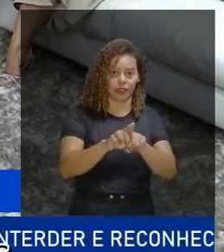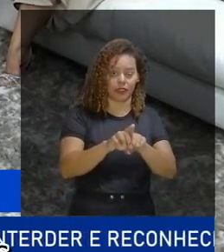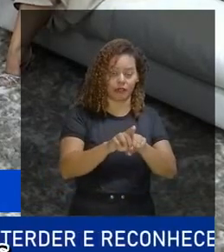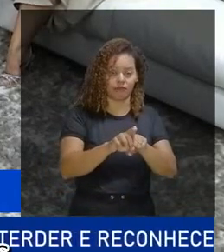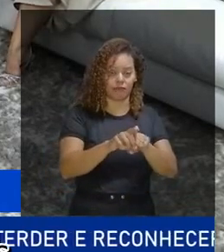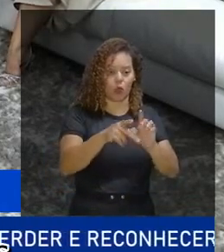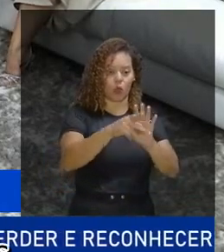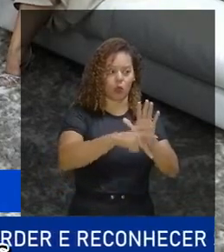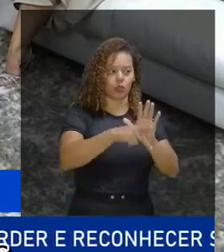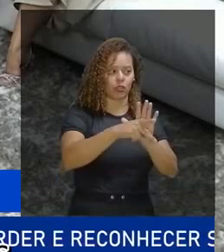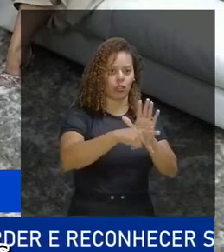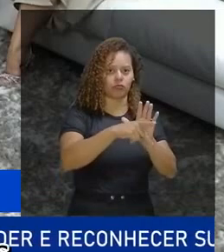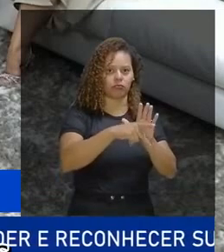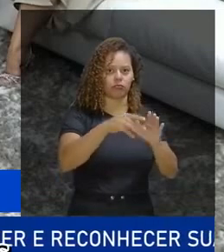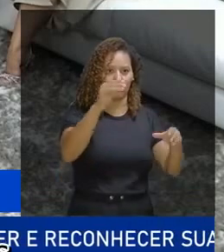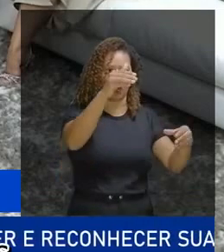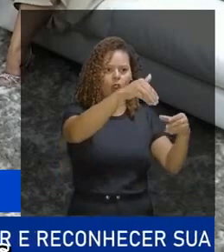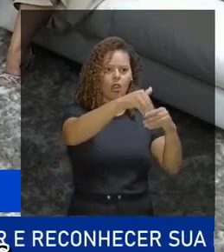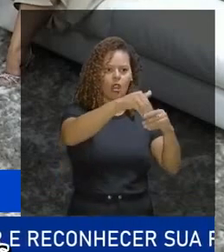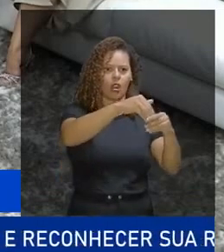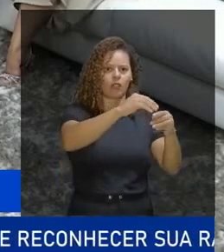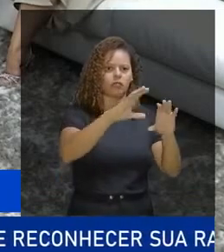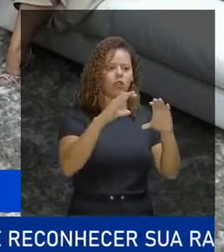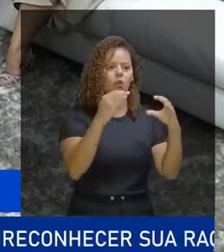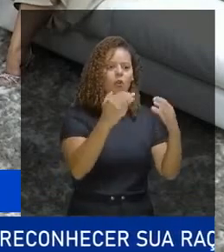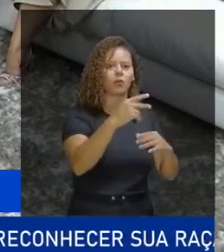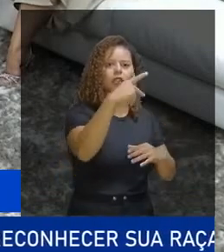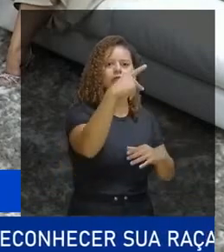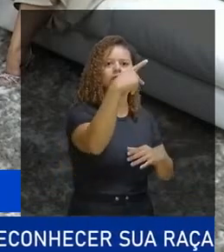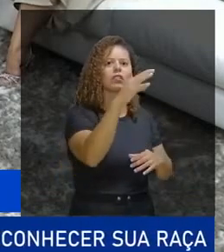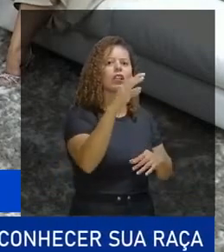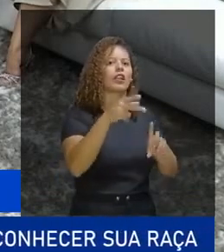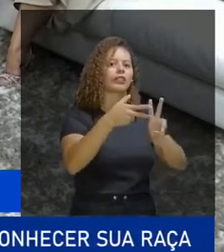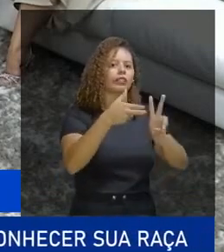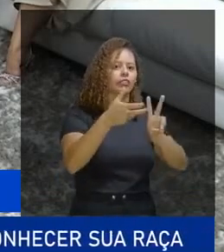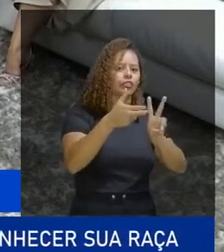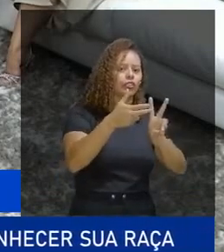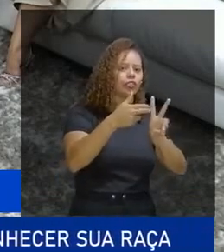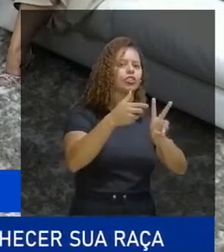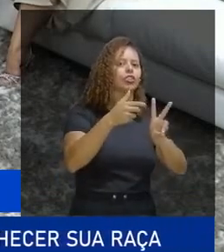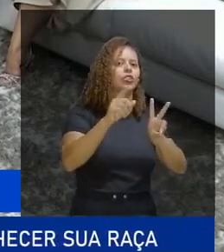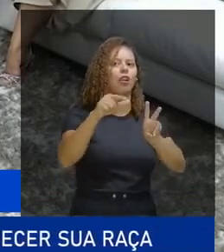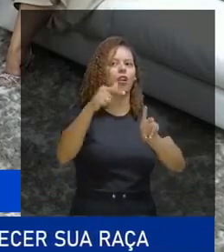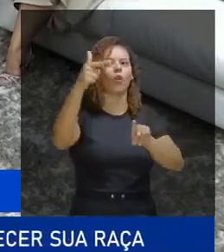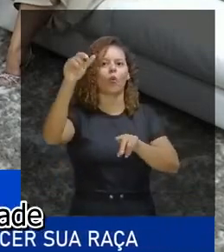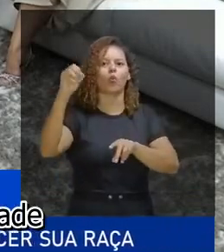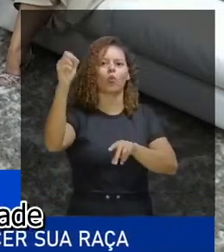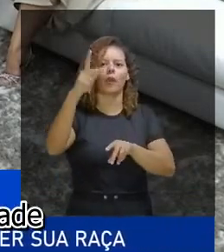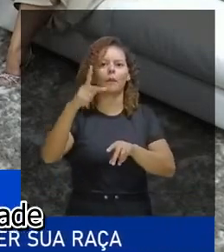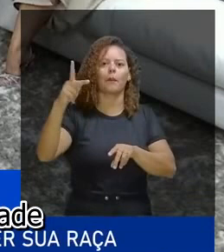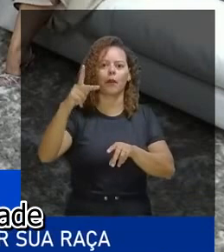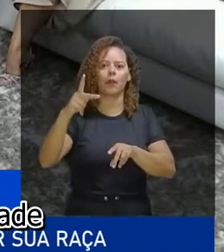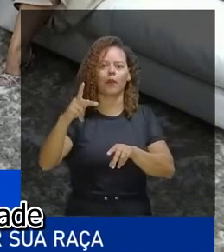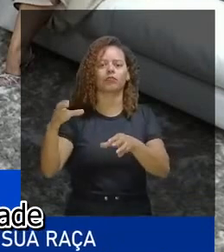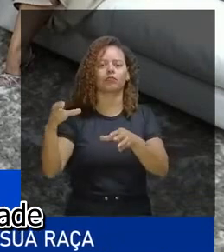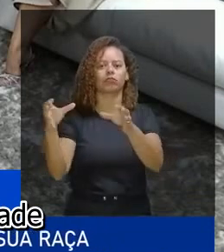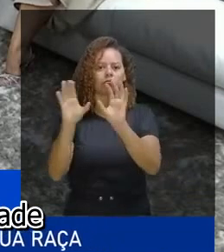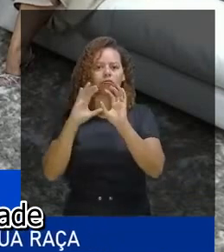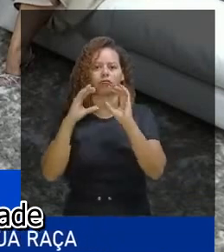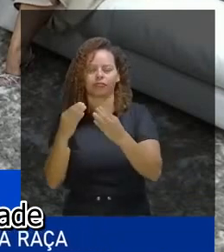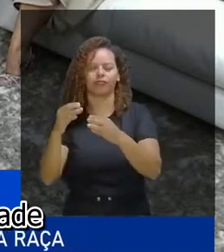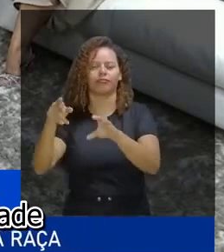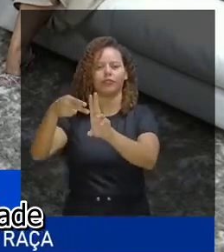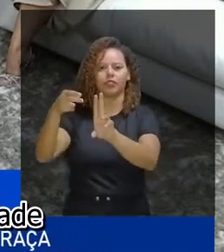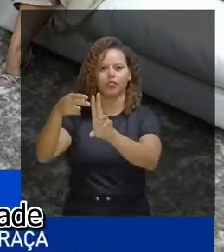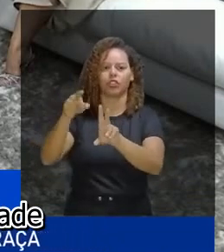projeto eleitoral com as comunidades indígenas, não apenas da Perimetral, mas também do Oiapoque. No sábado passado,